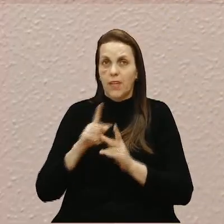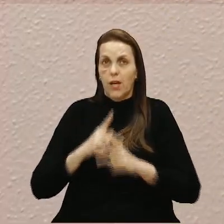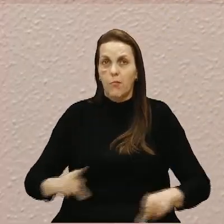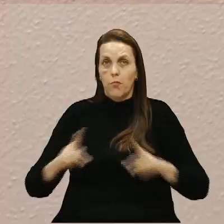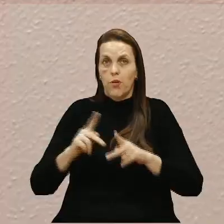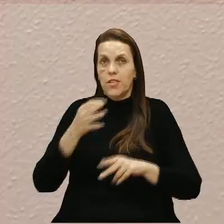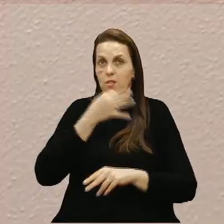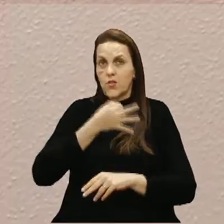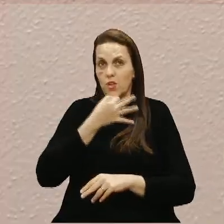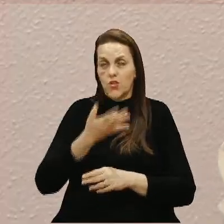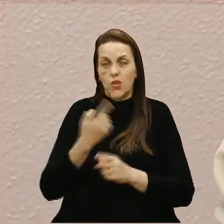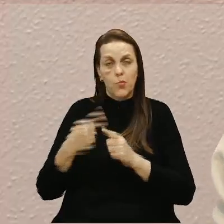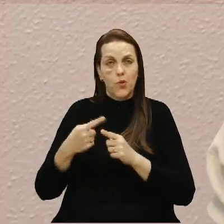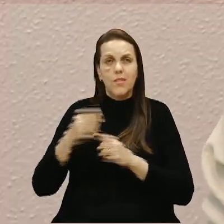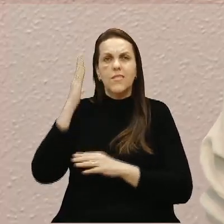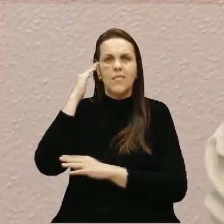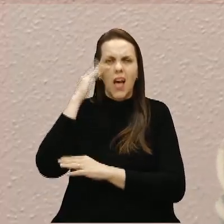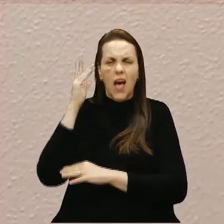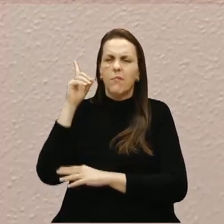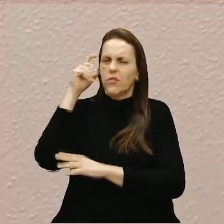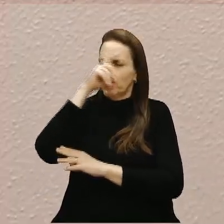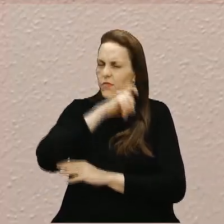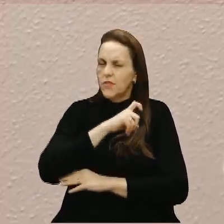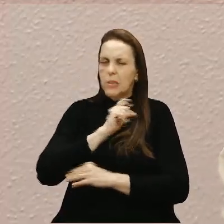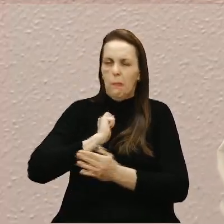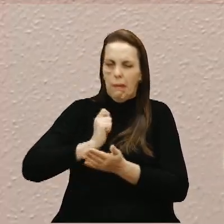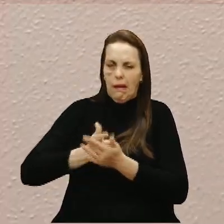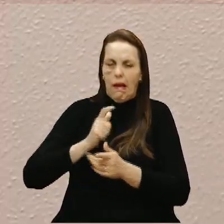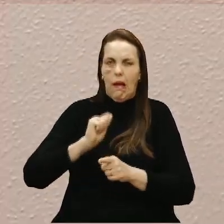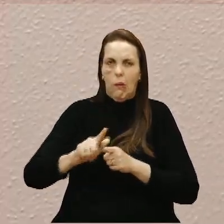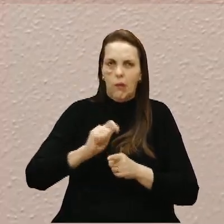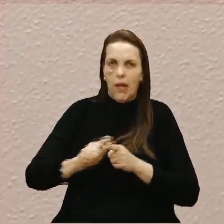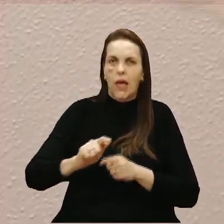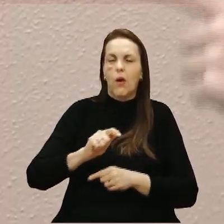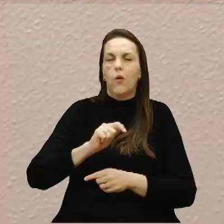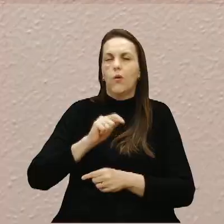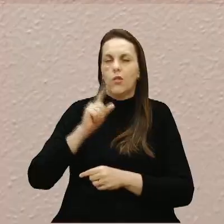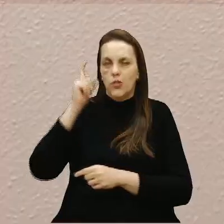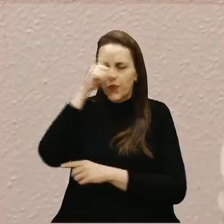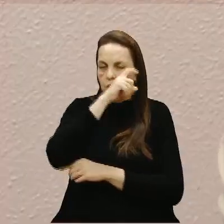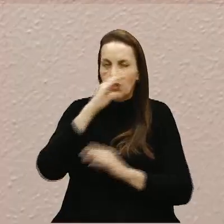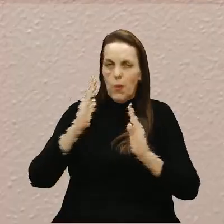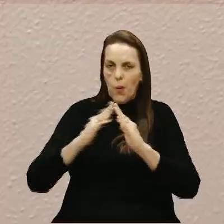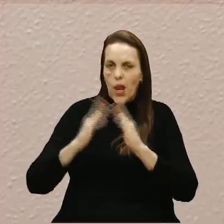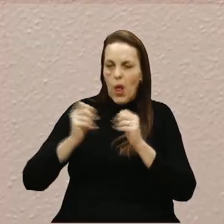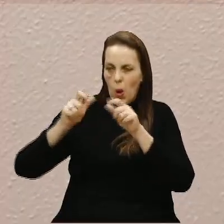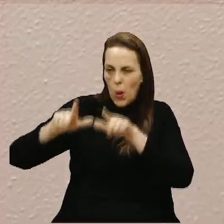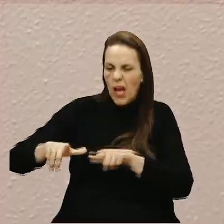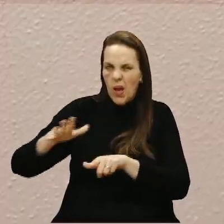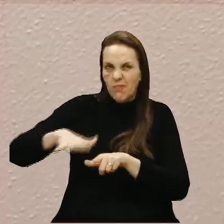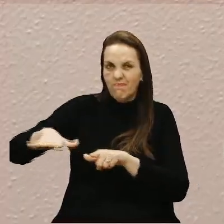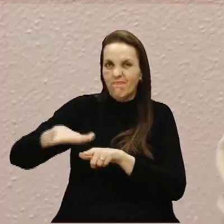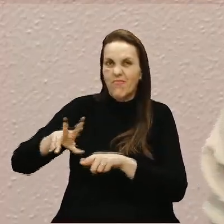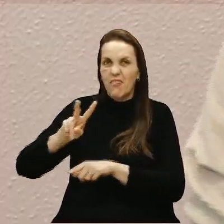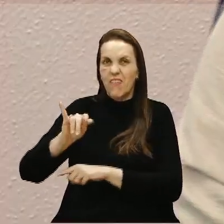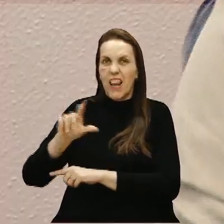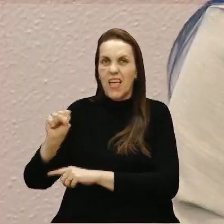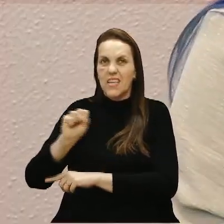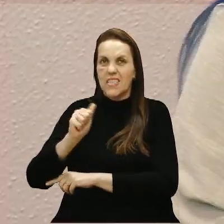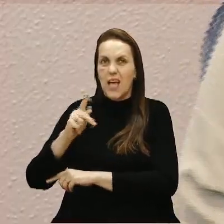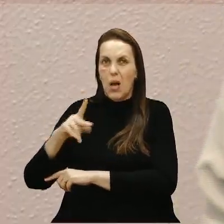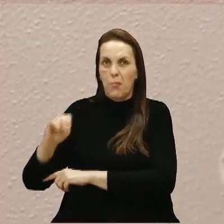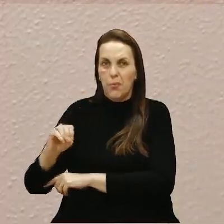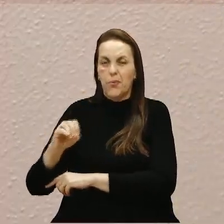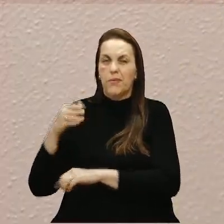população caxiense, porque nós sabemos o quanto é difícil pagar um aluguel, o quanto é difícil morar em lugares como a Vila Sapo, o quanto é difícil ter acesso